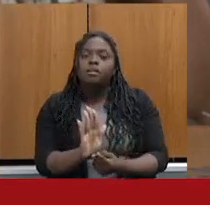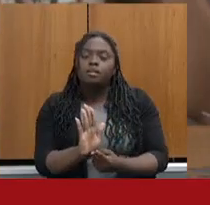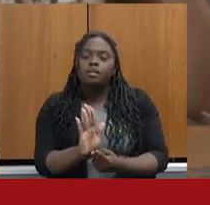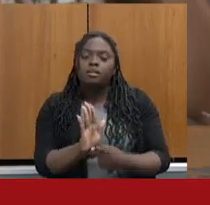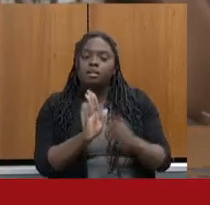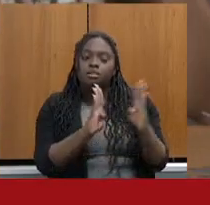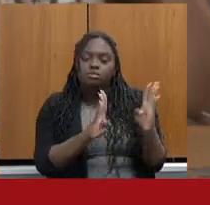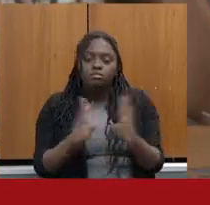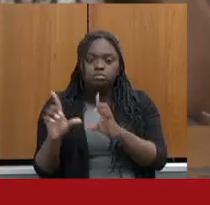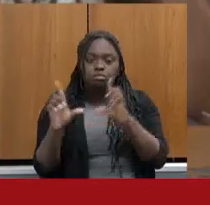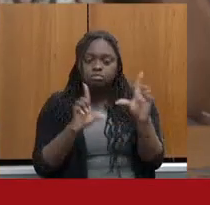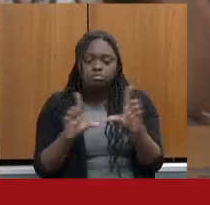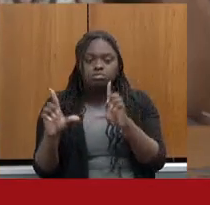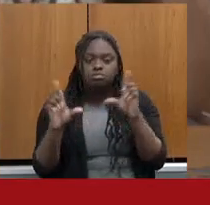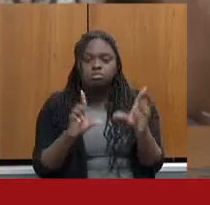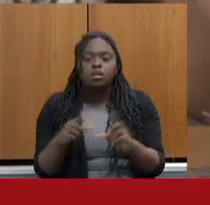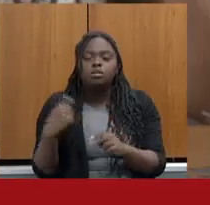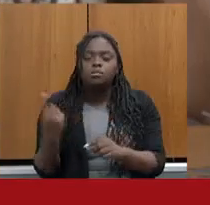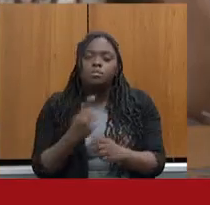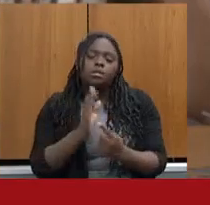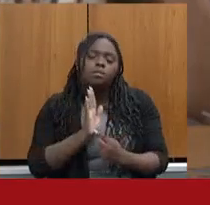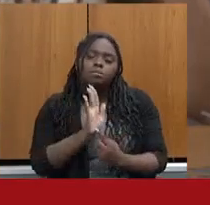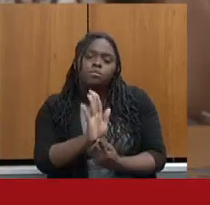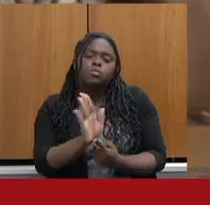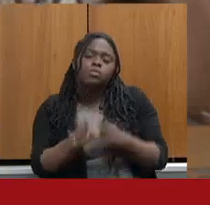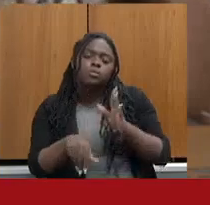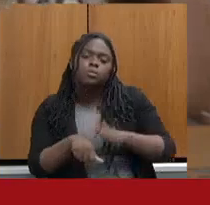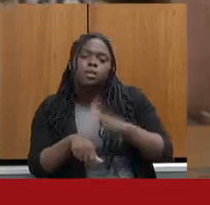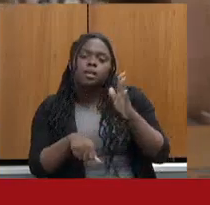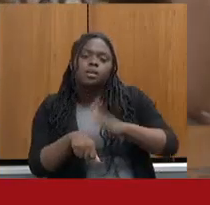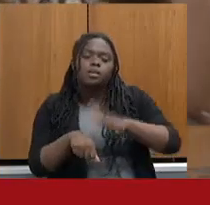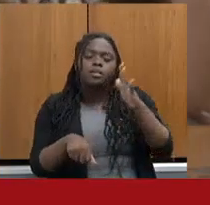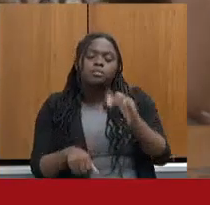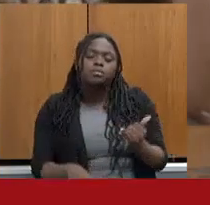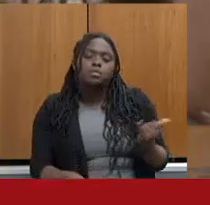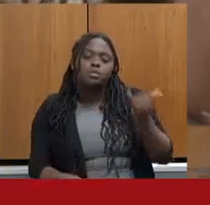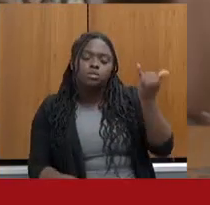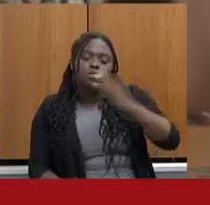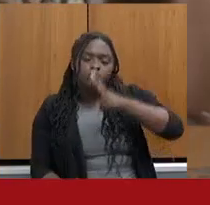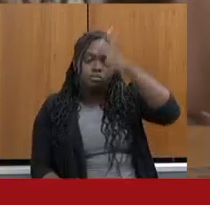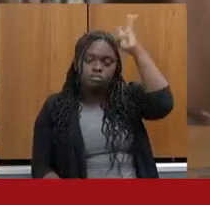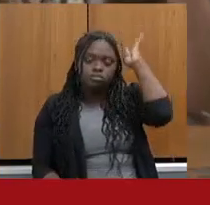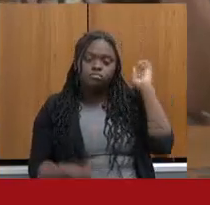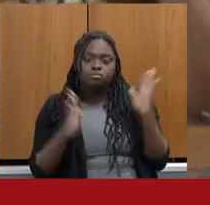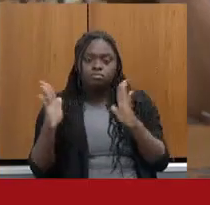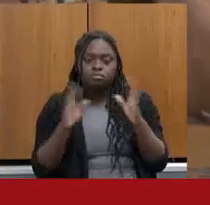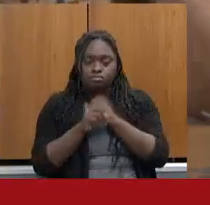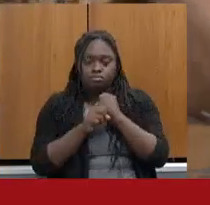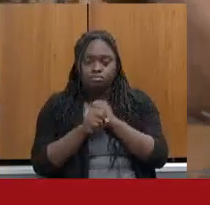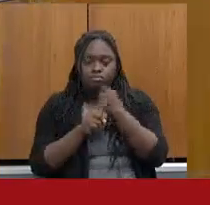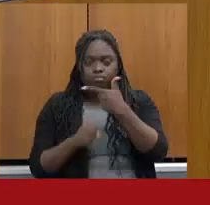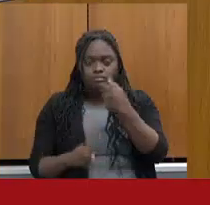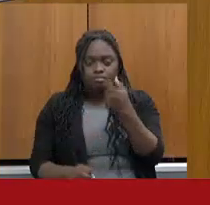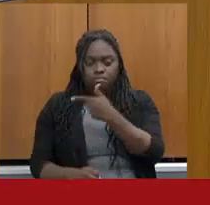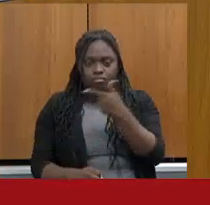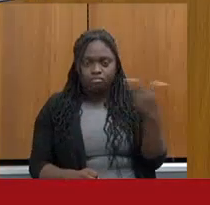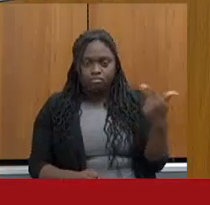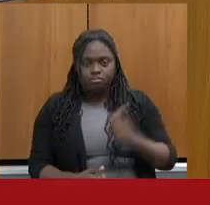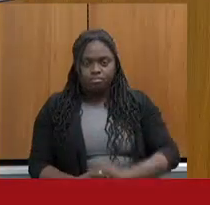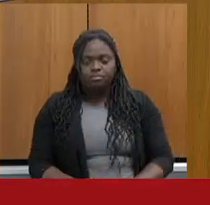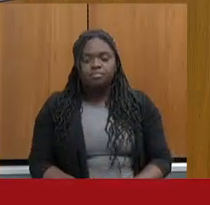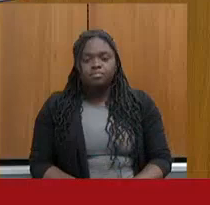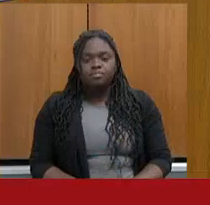que possamos explanar sobre os dados mais destacados do Corpo de Bombeiros ao longo desse ano de 2022 próximo por